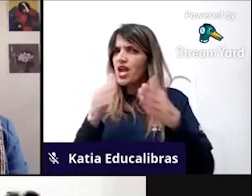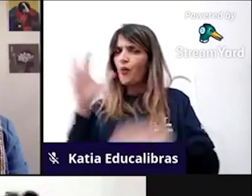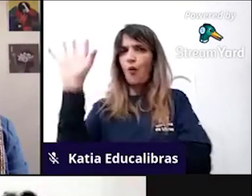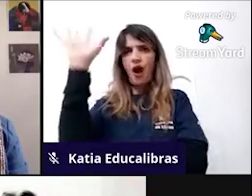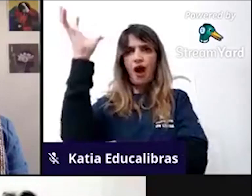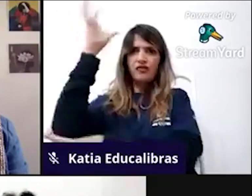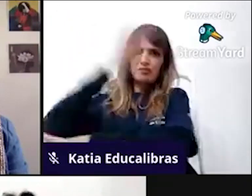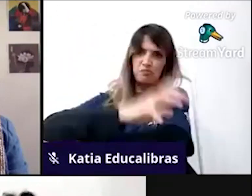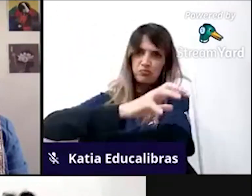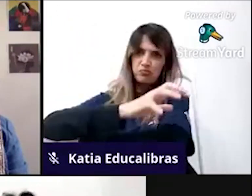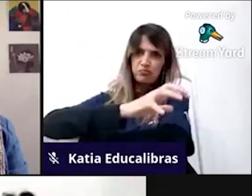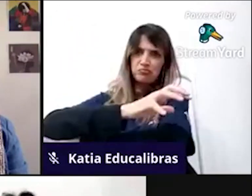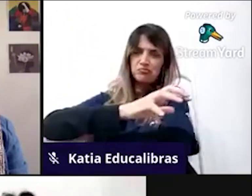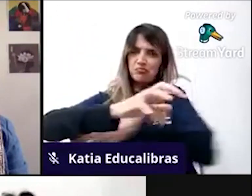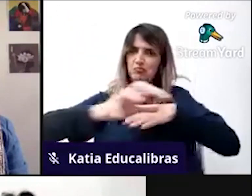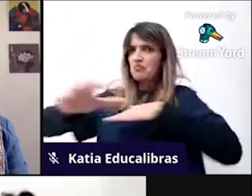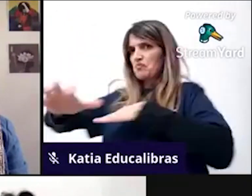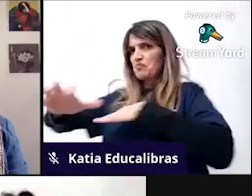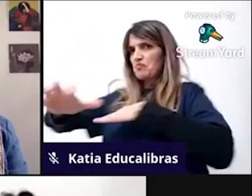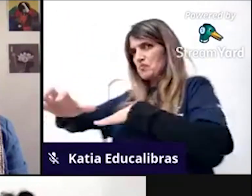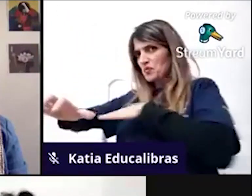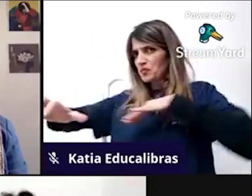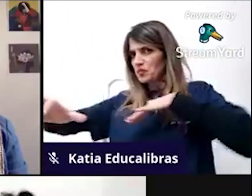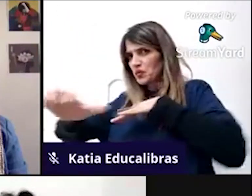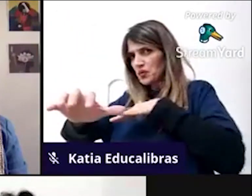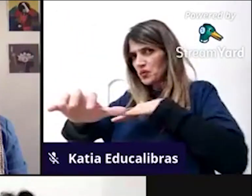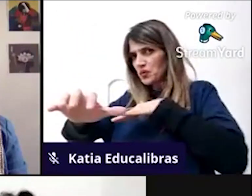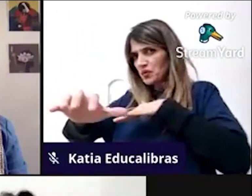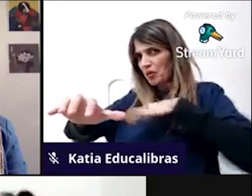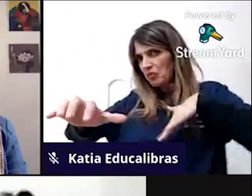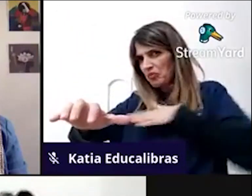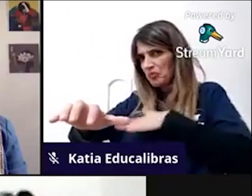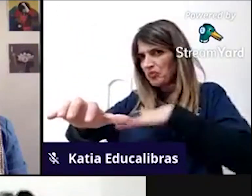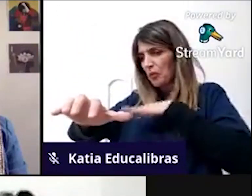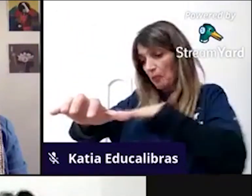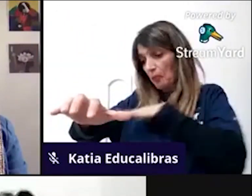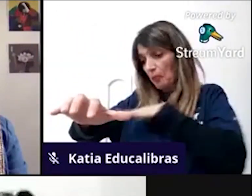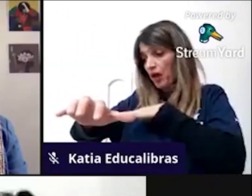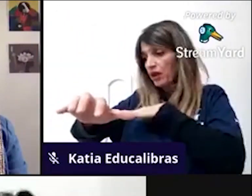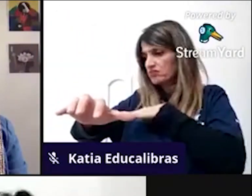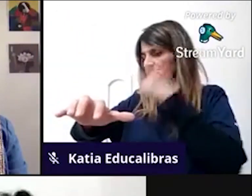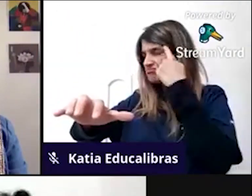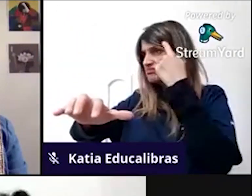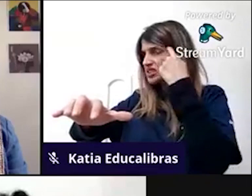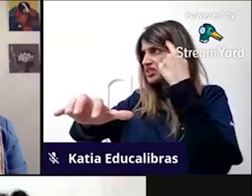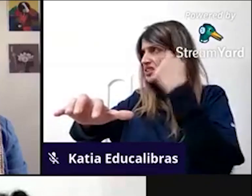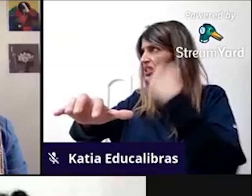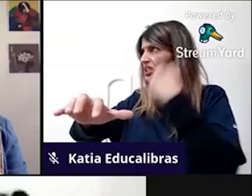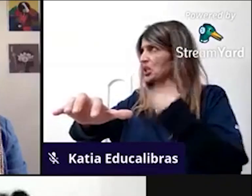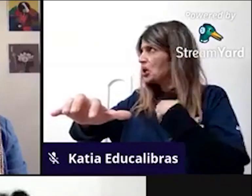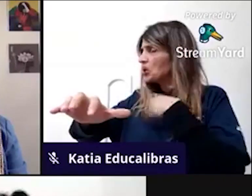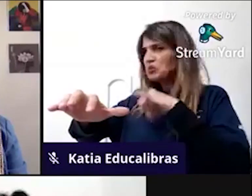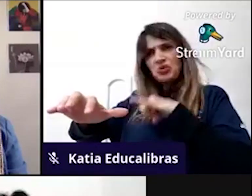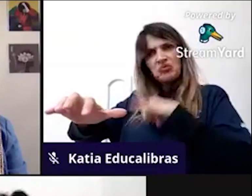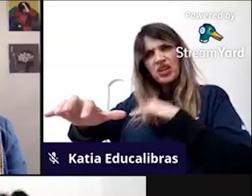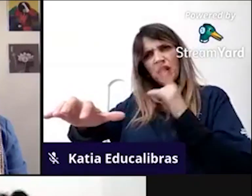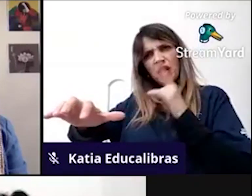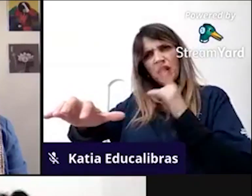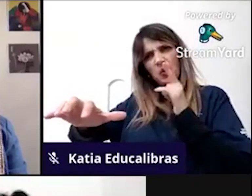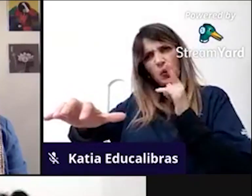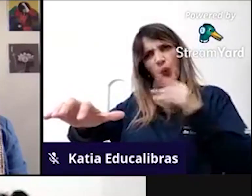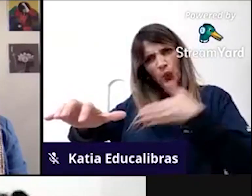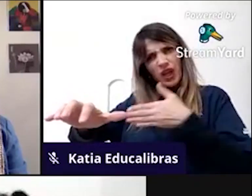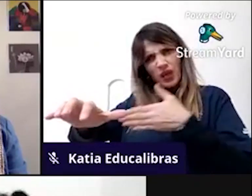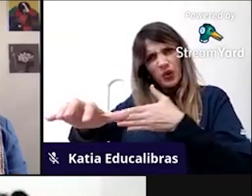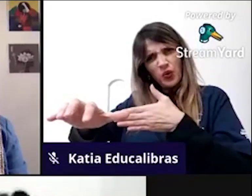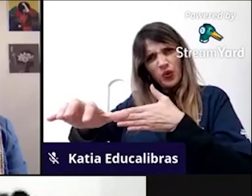seu leito, ele fica pensando muito e sofrendo muito por isso? Não, meu avô,